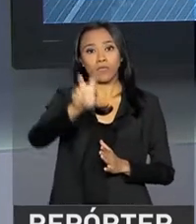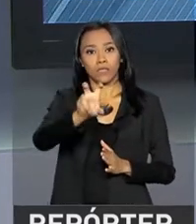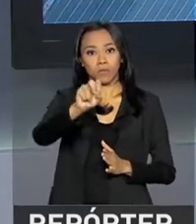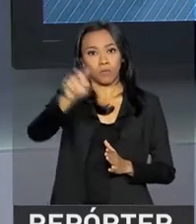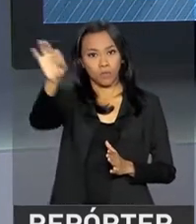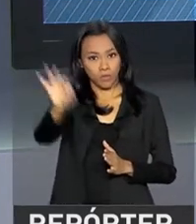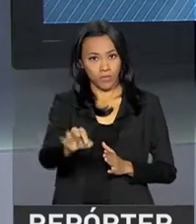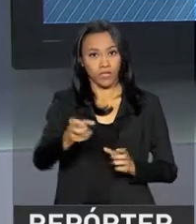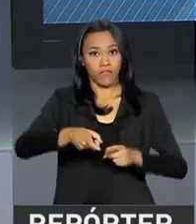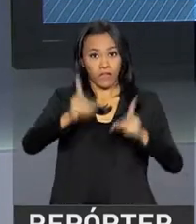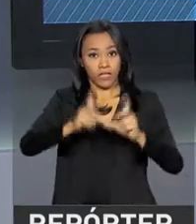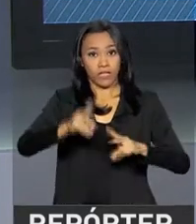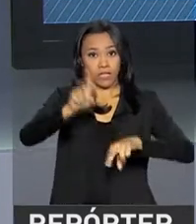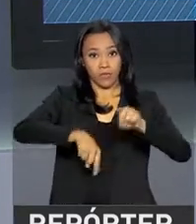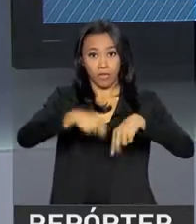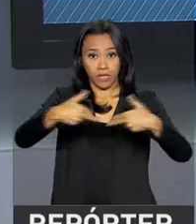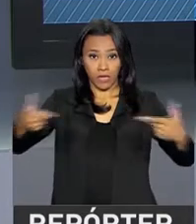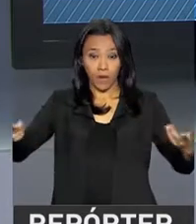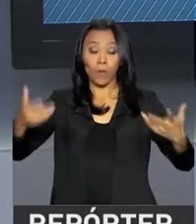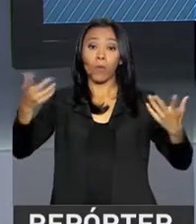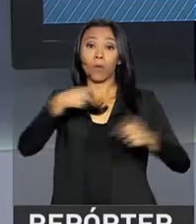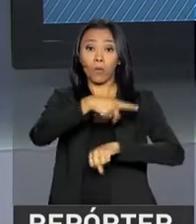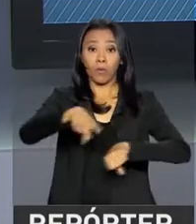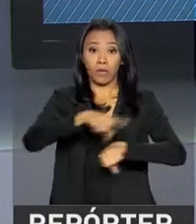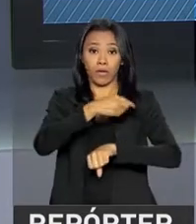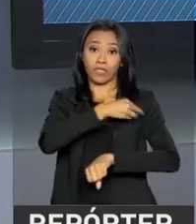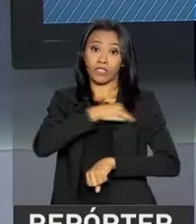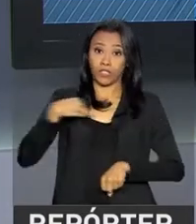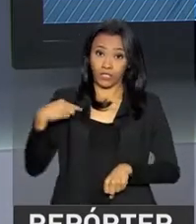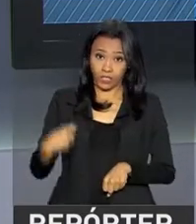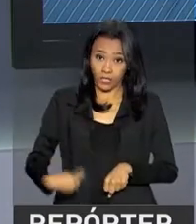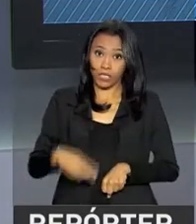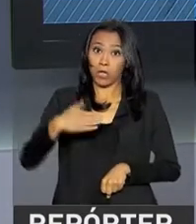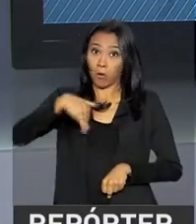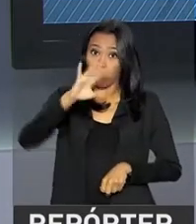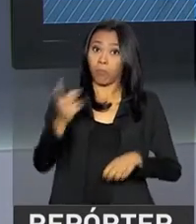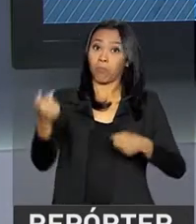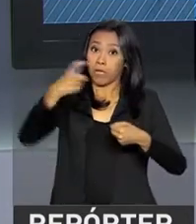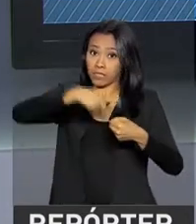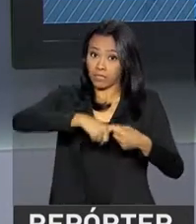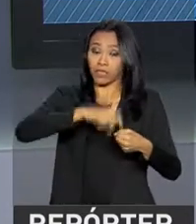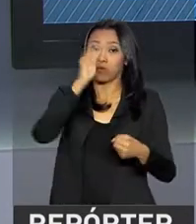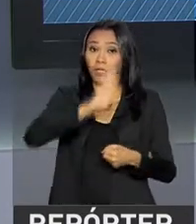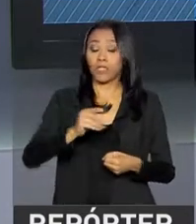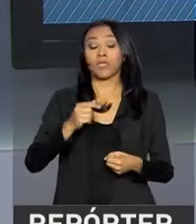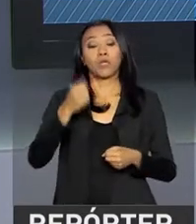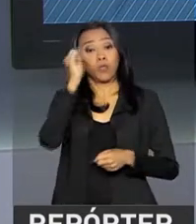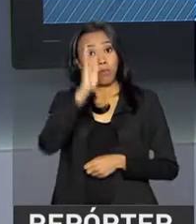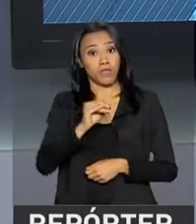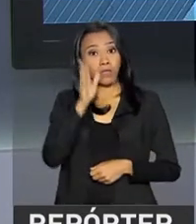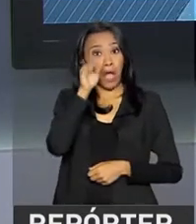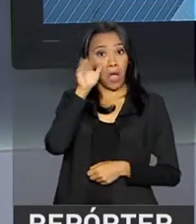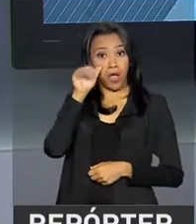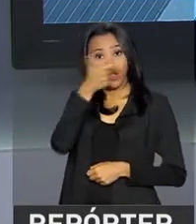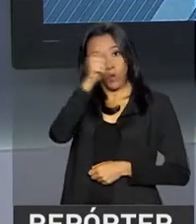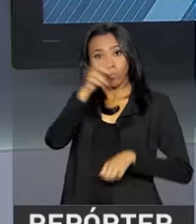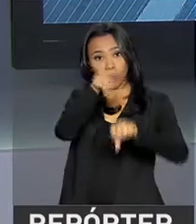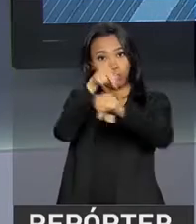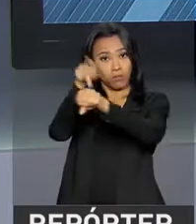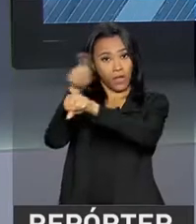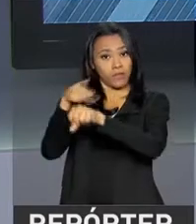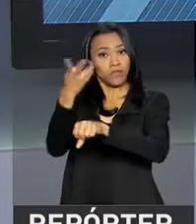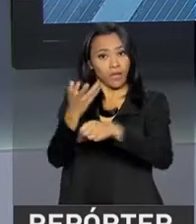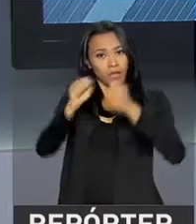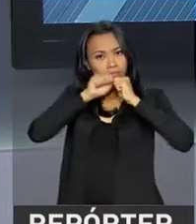à china é o maior parceiro comercial do brasil nesse setor o governo já está de olho nos países vizinhos e quer expandir a venda